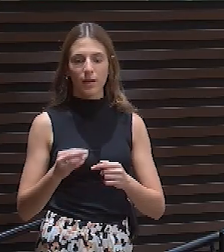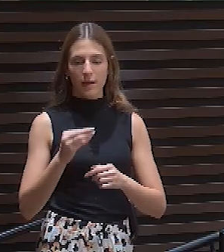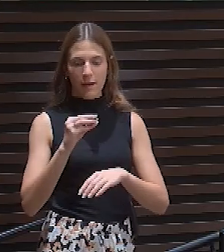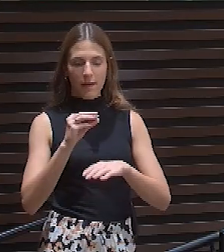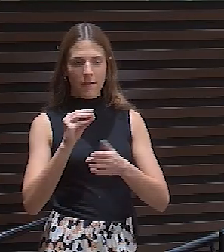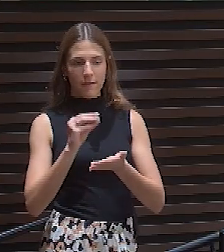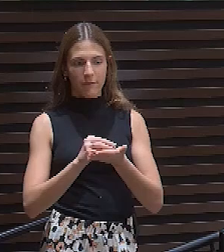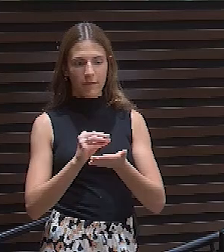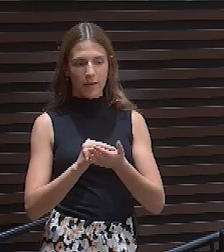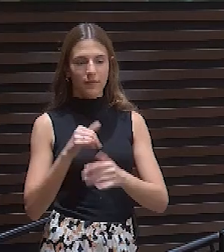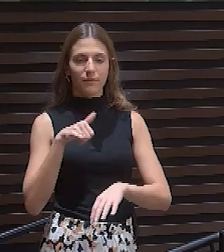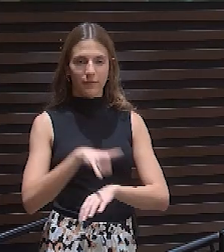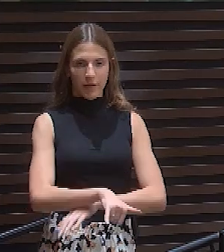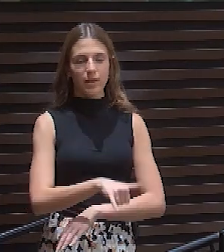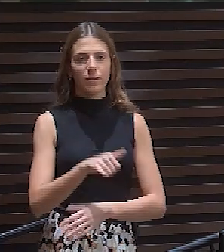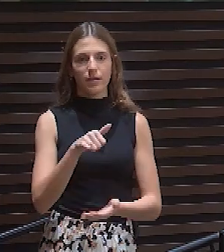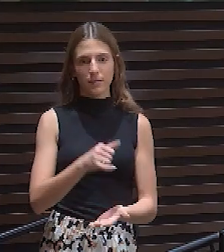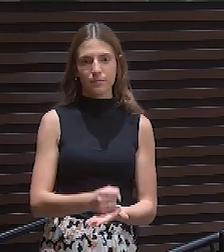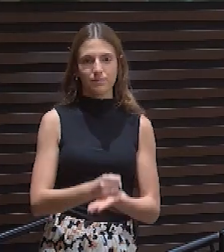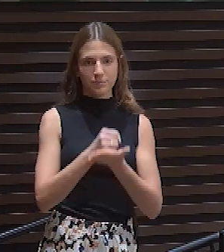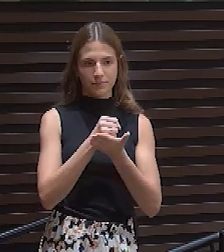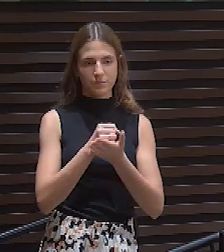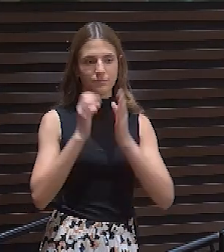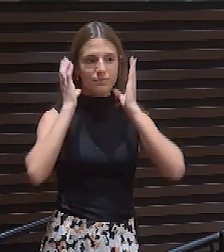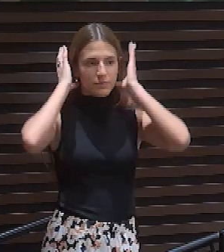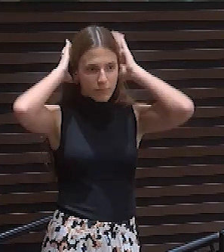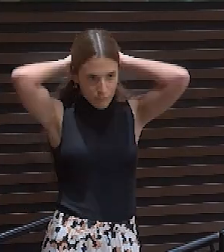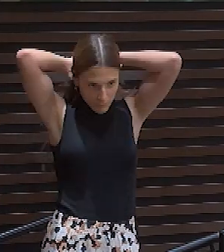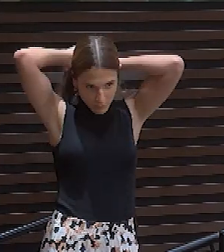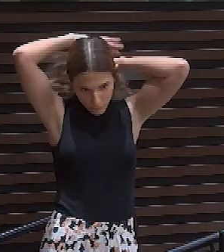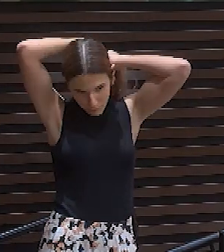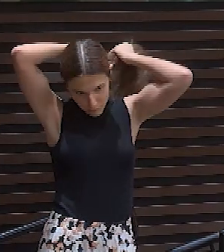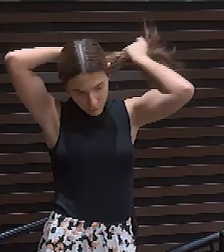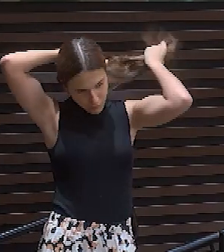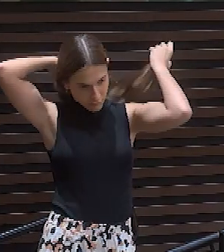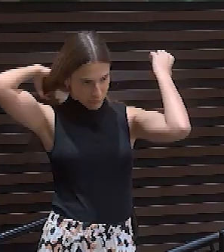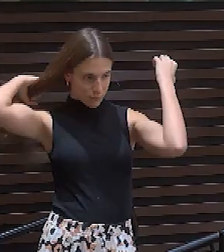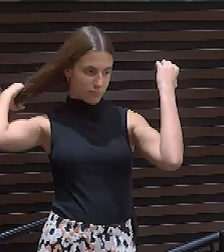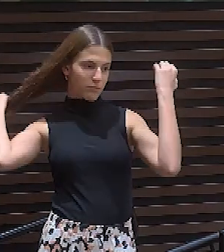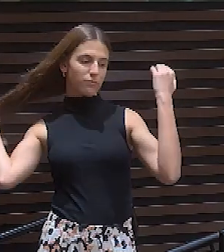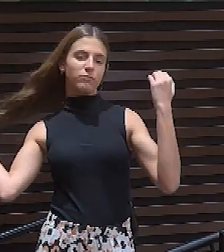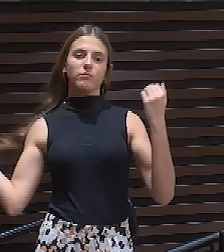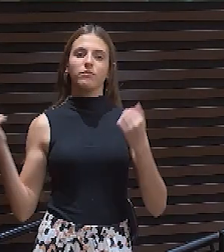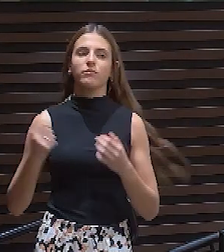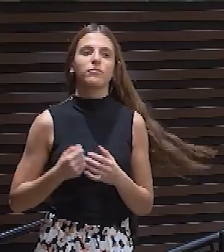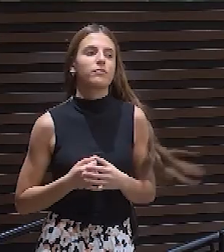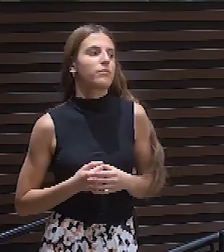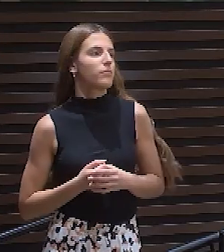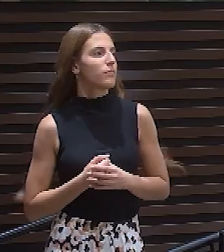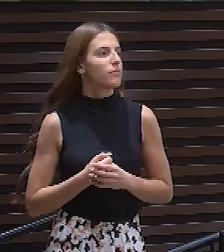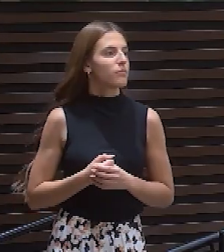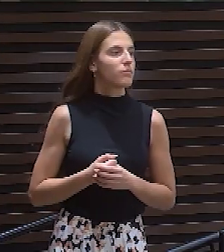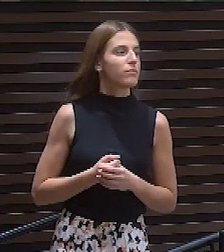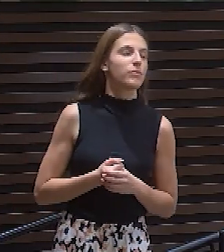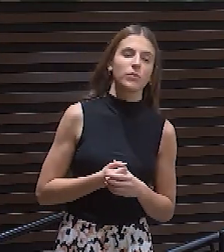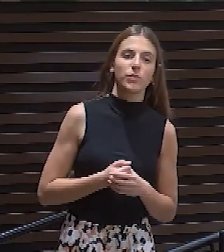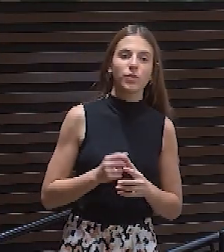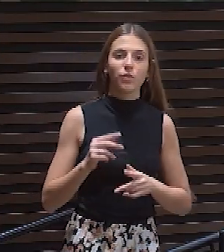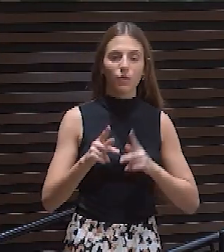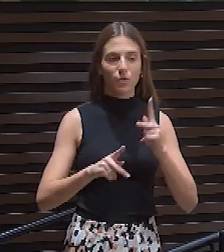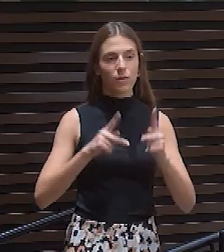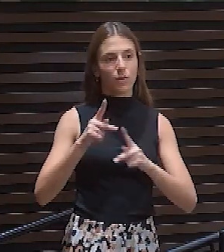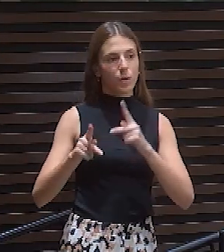começa a frutificar. E representa a maturidade. O povo no deserto era um